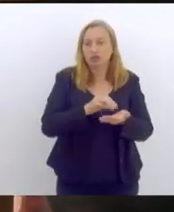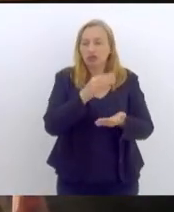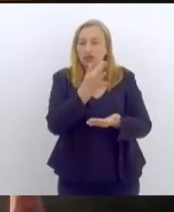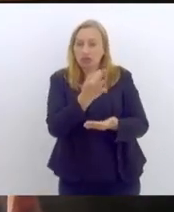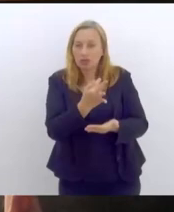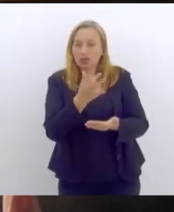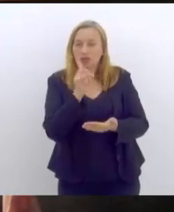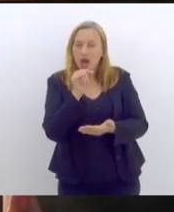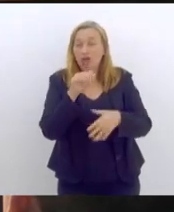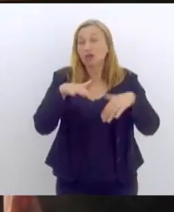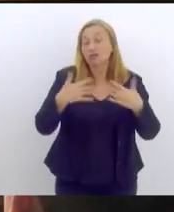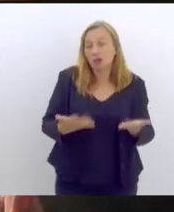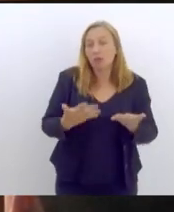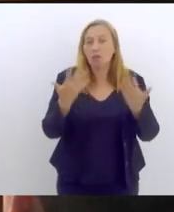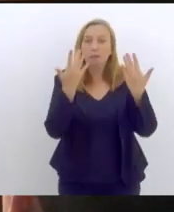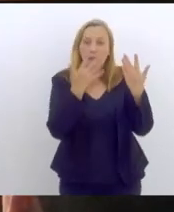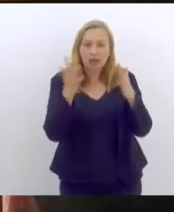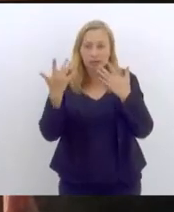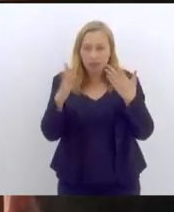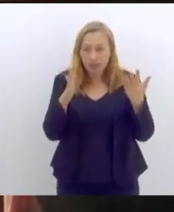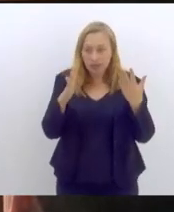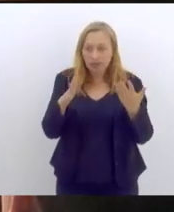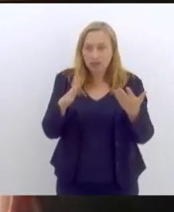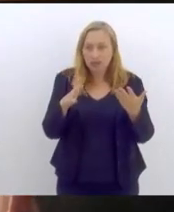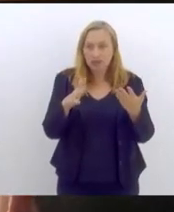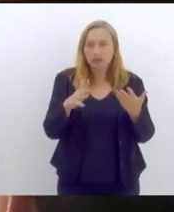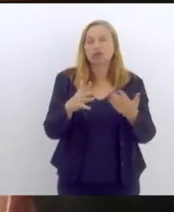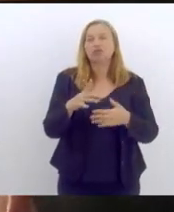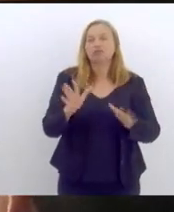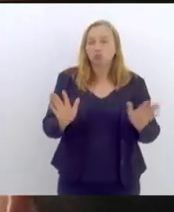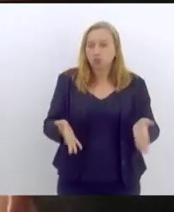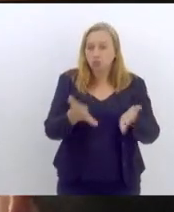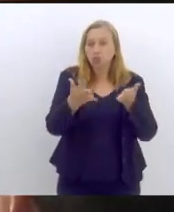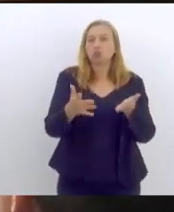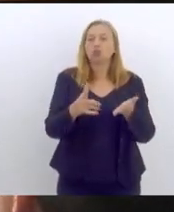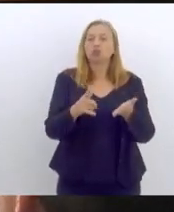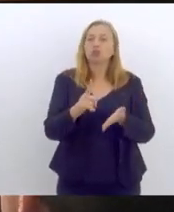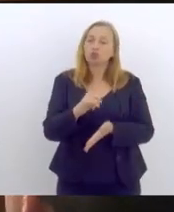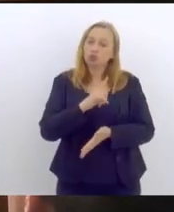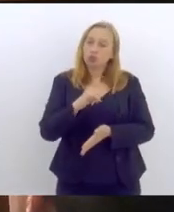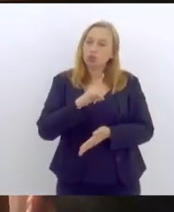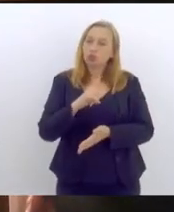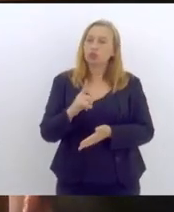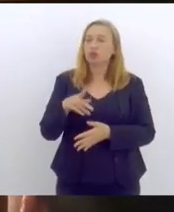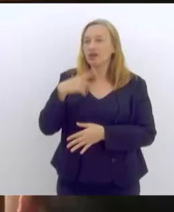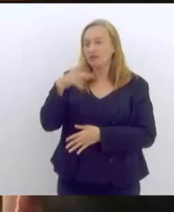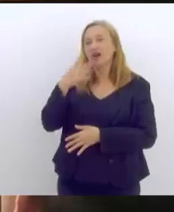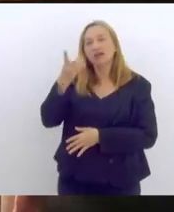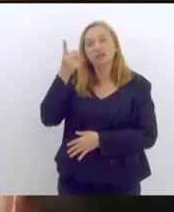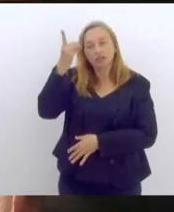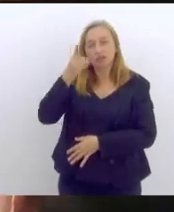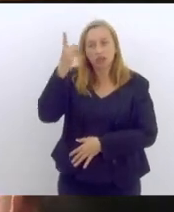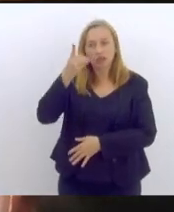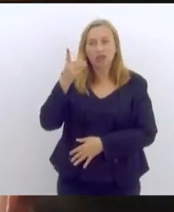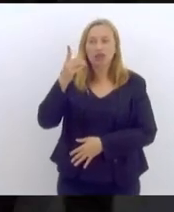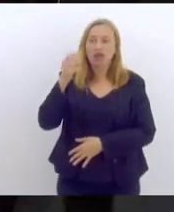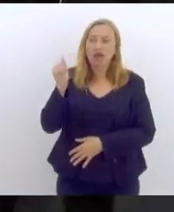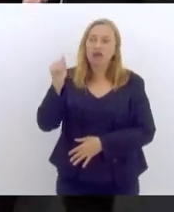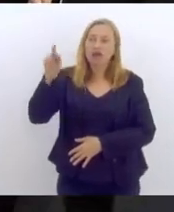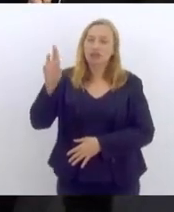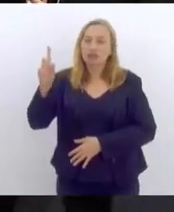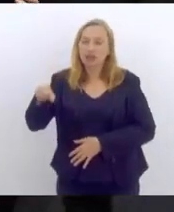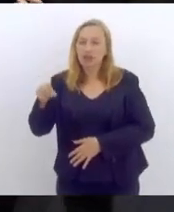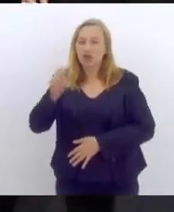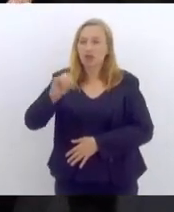Então, parabéns para os que tiveram iniciativa e também pela fala do deputado André Correia.